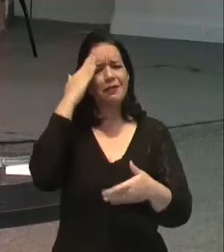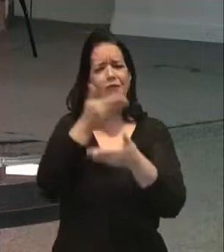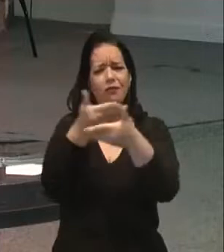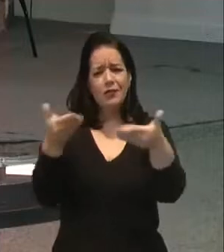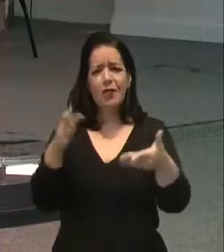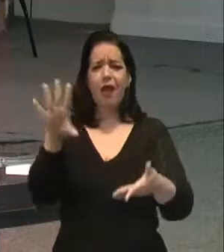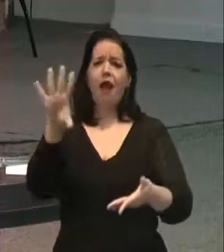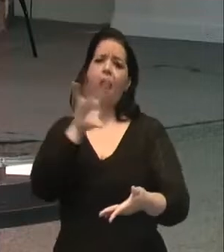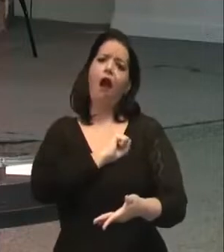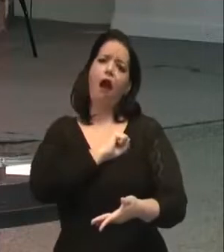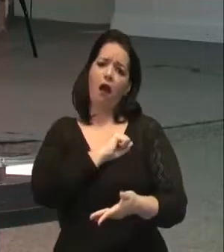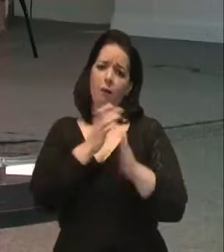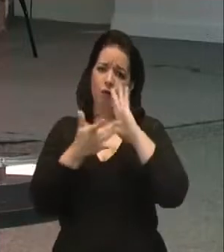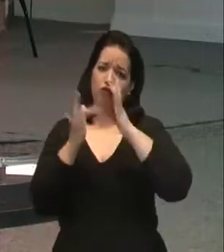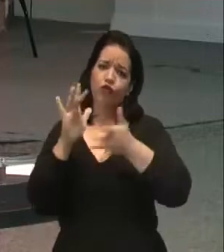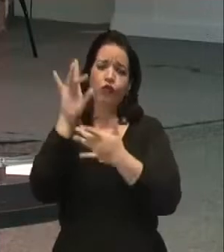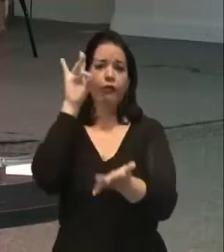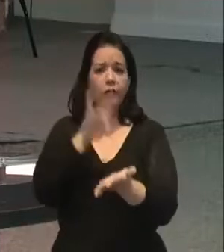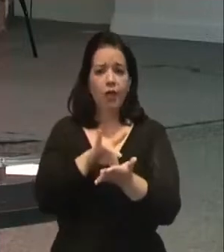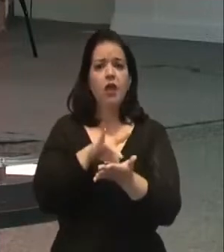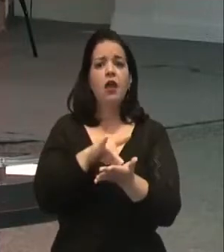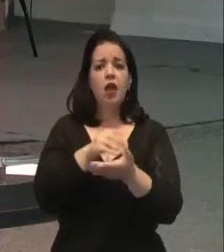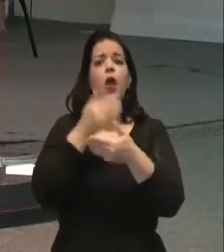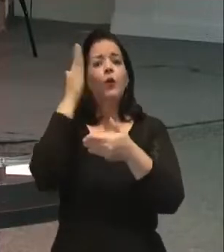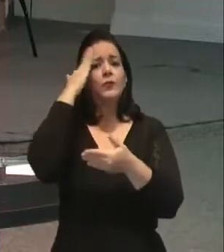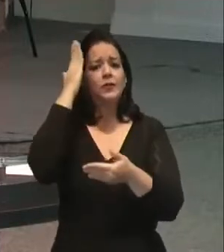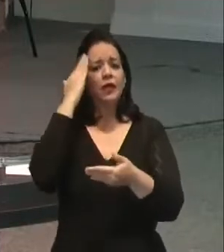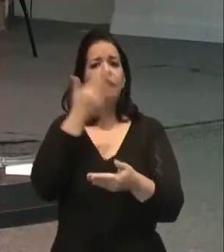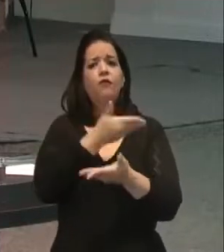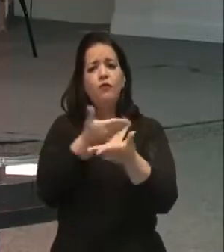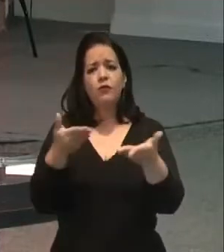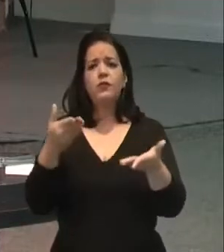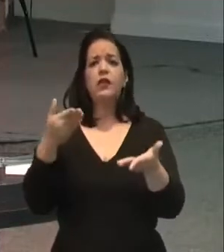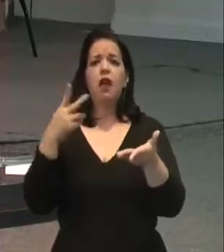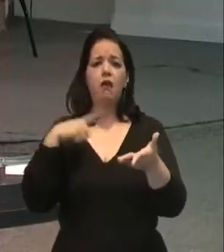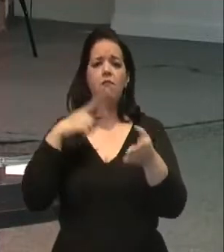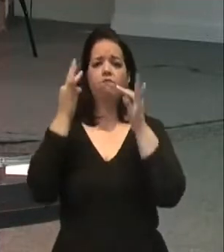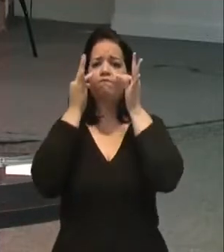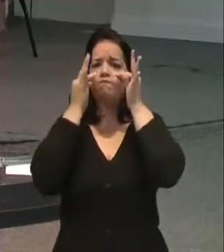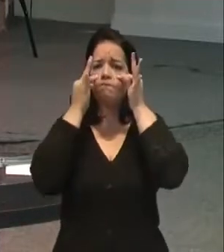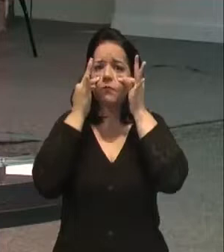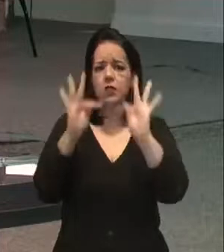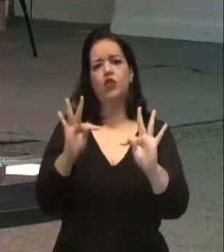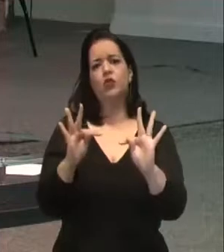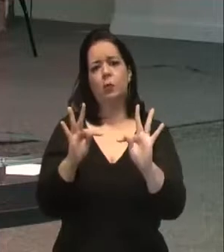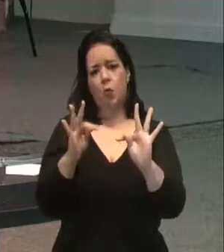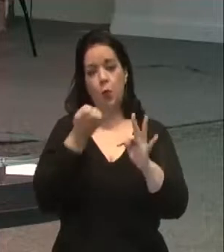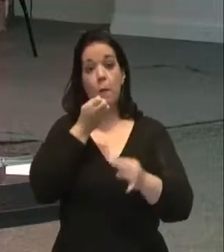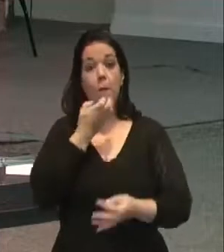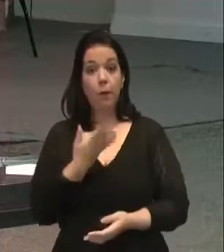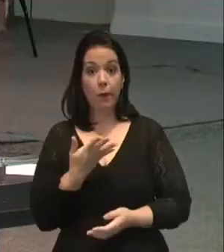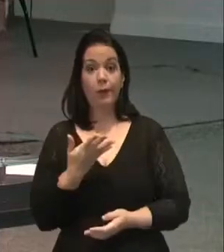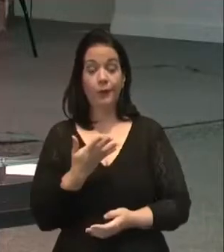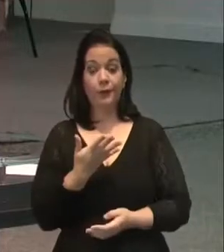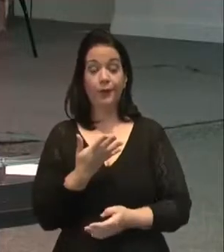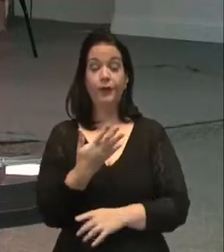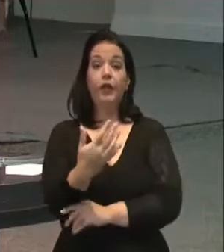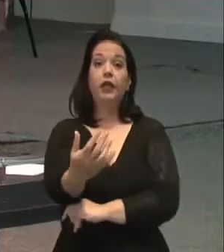dessa igreja e o testemunho que essa igreja tinha. E esse amor que era